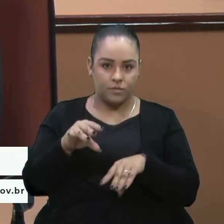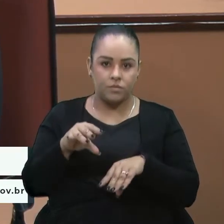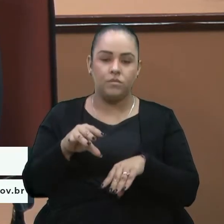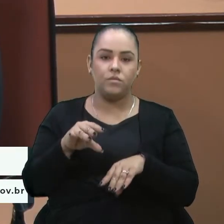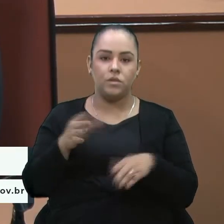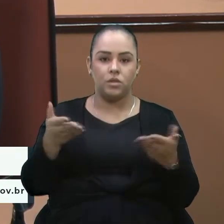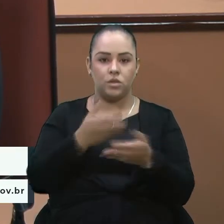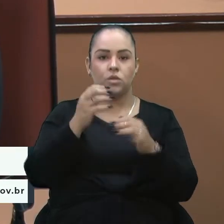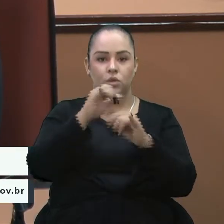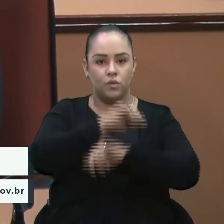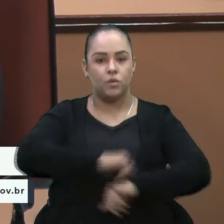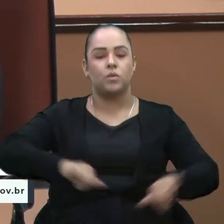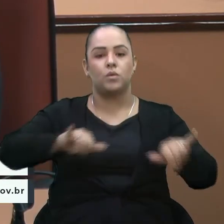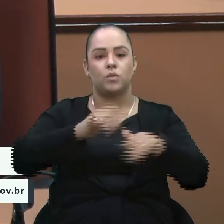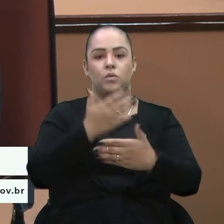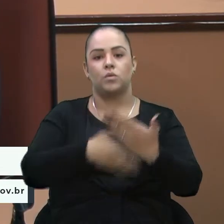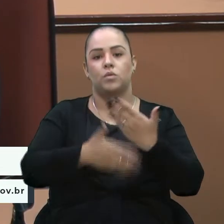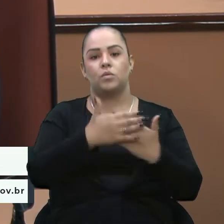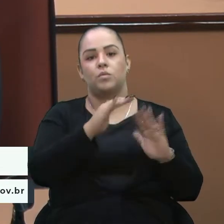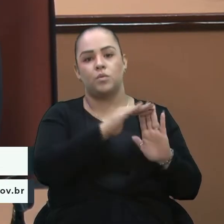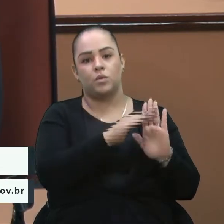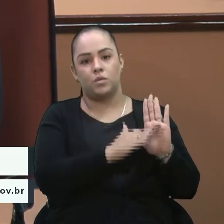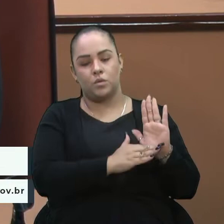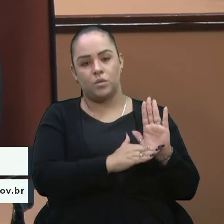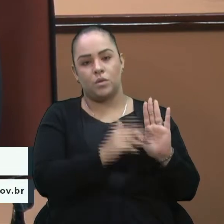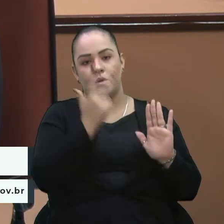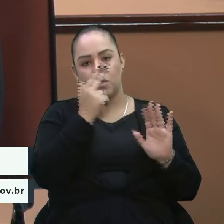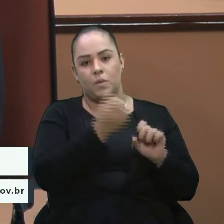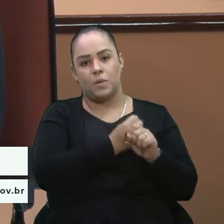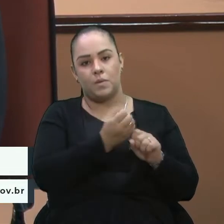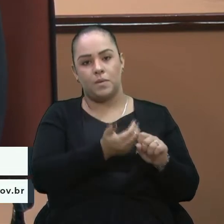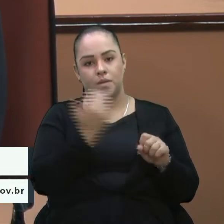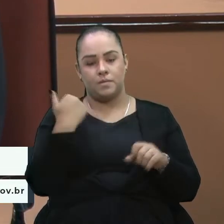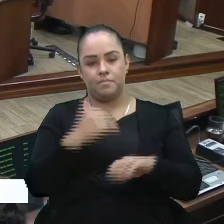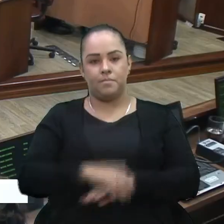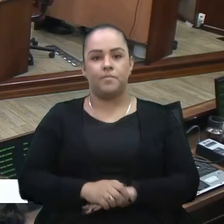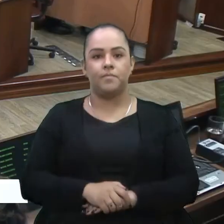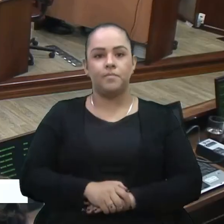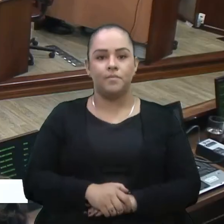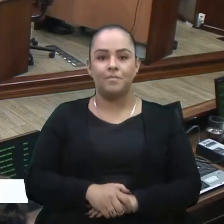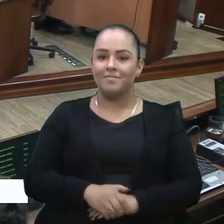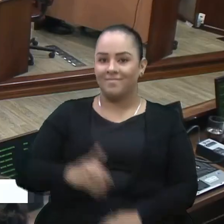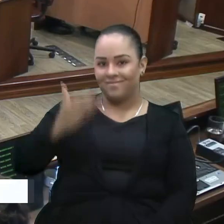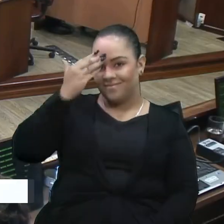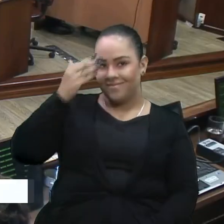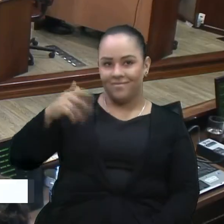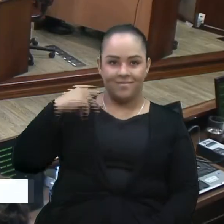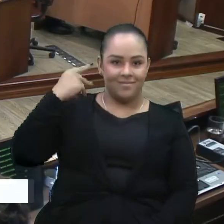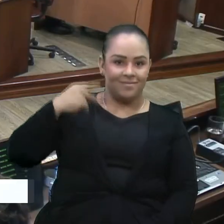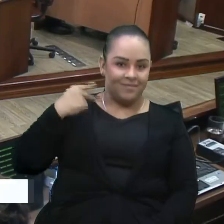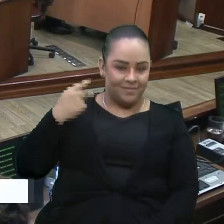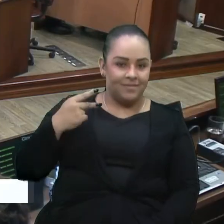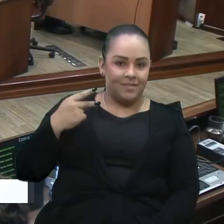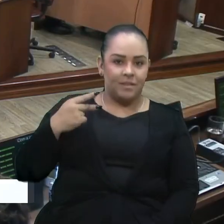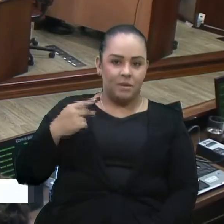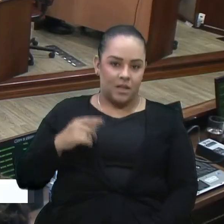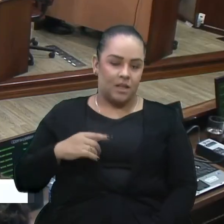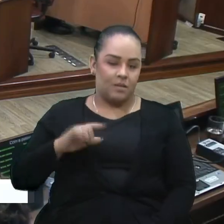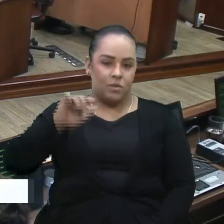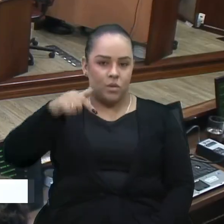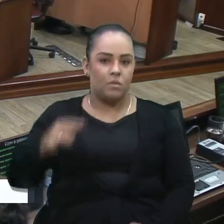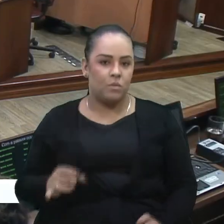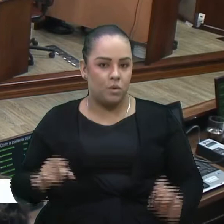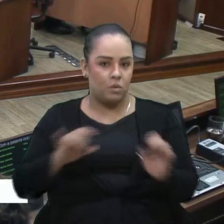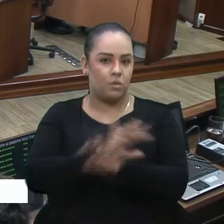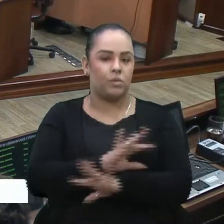divulgou que todos os protocolos serão mantidos, aqueles do ano passado. Muito obrigada, vereadora. Então, para concluir, né, esse